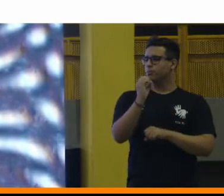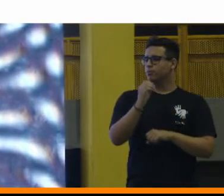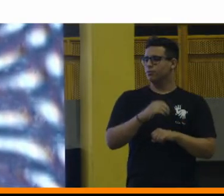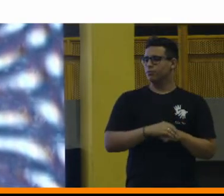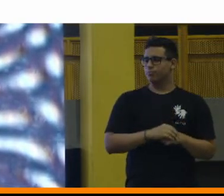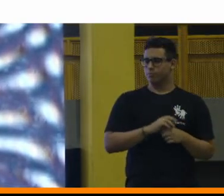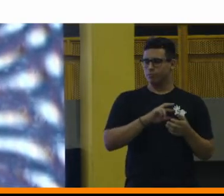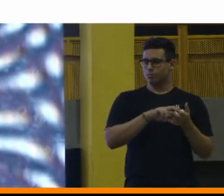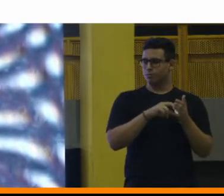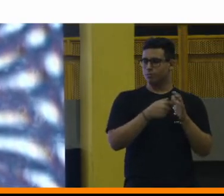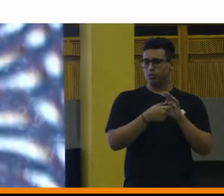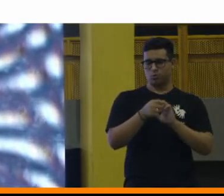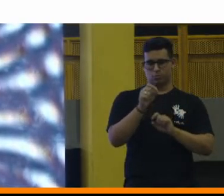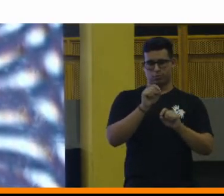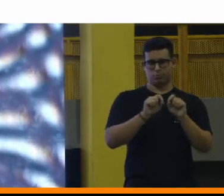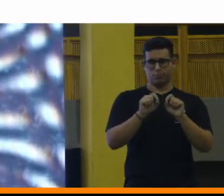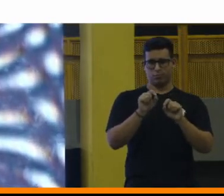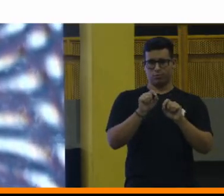Significa que está parado.